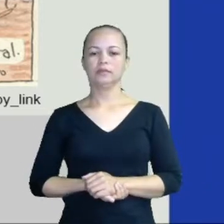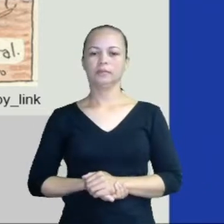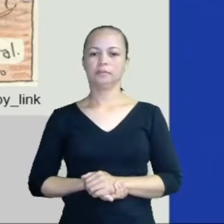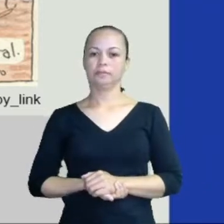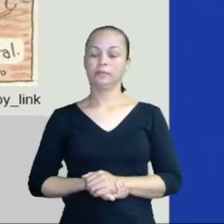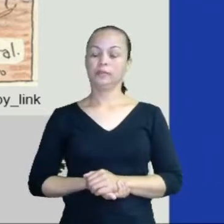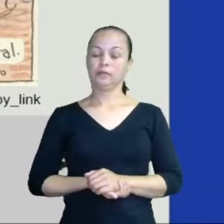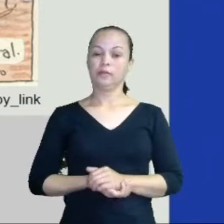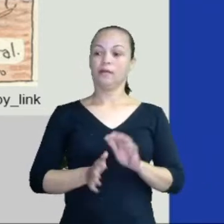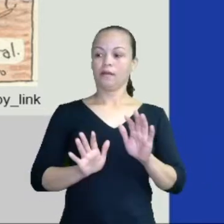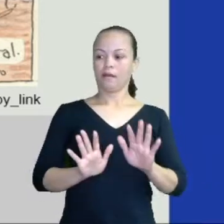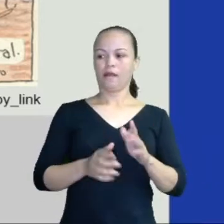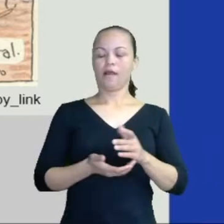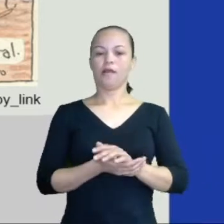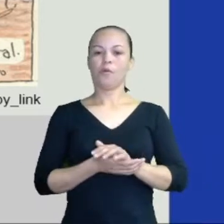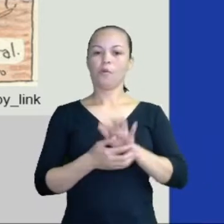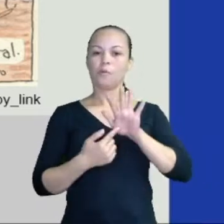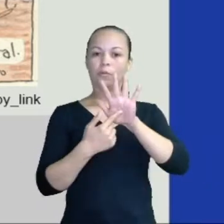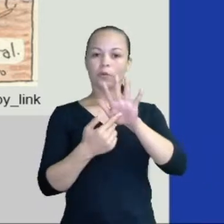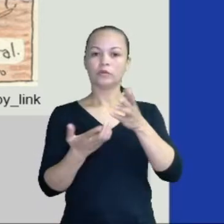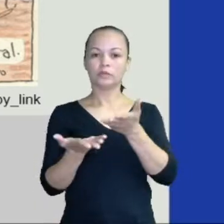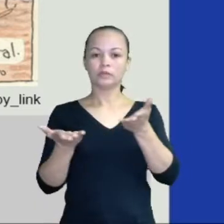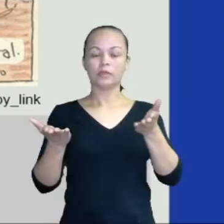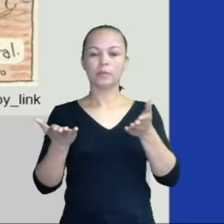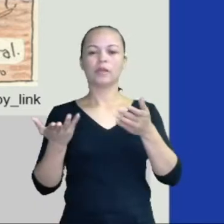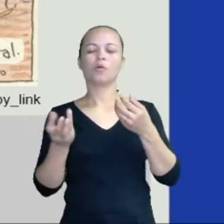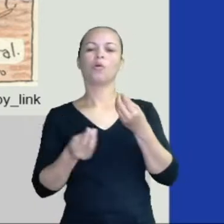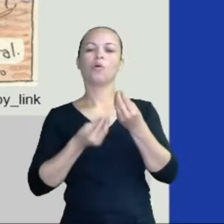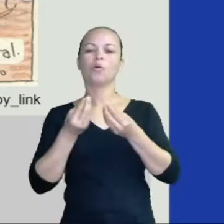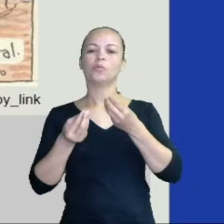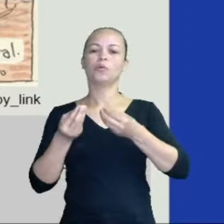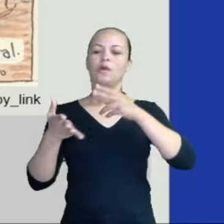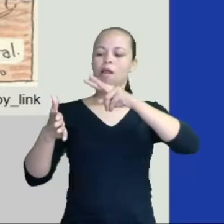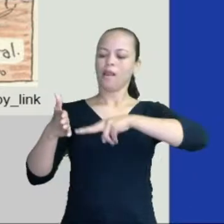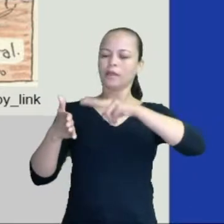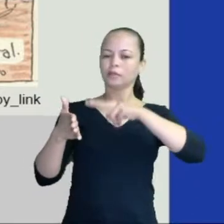Eu trouxe também, como leitura de leite,